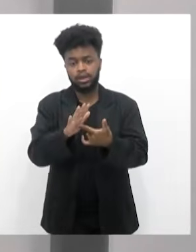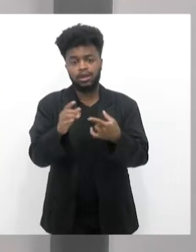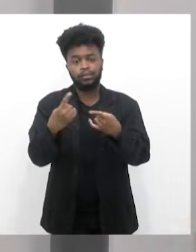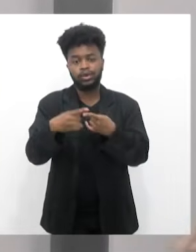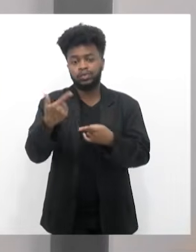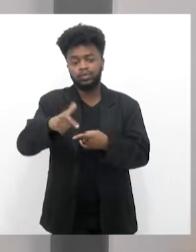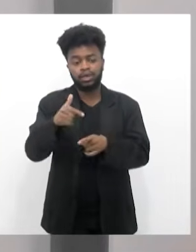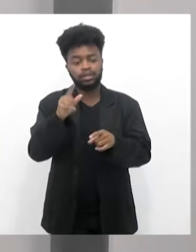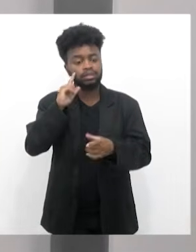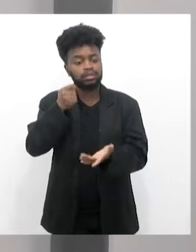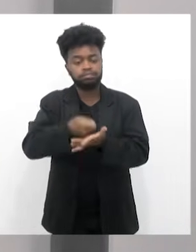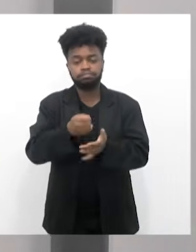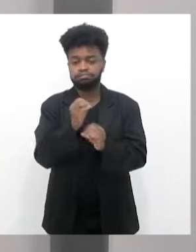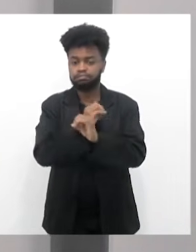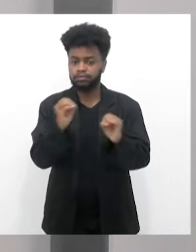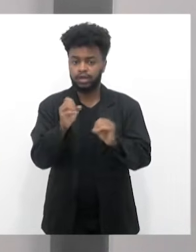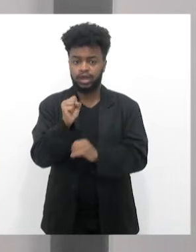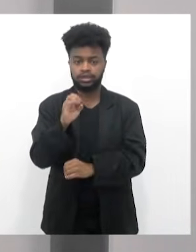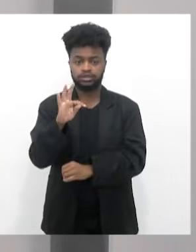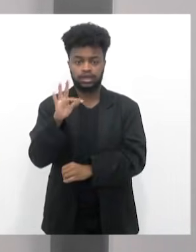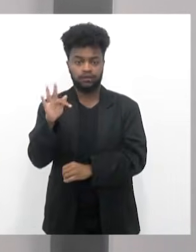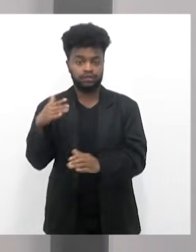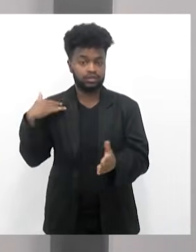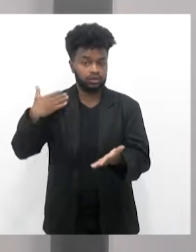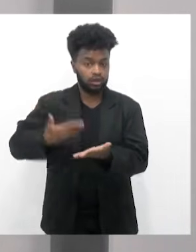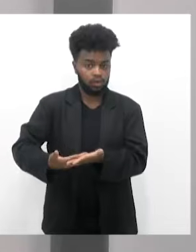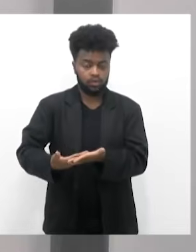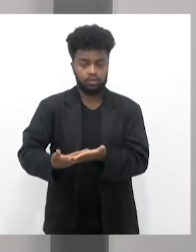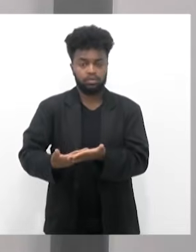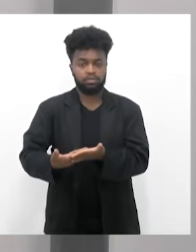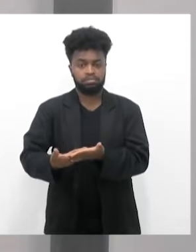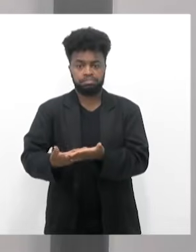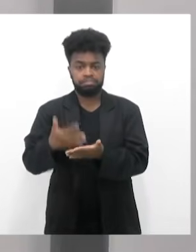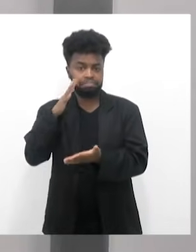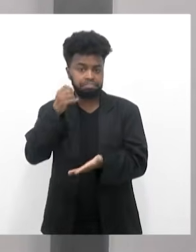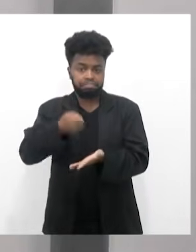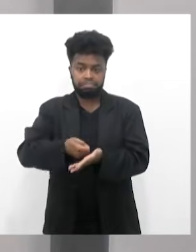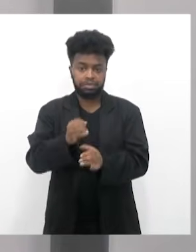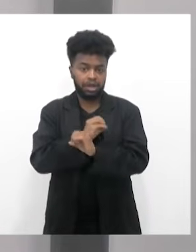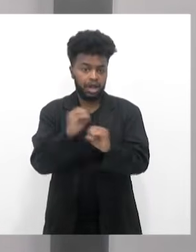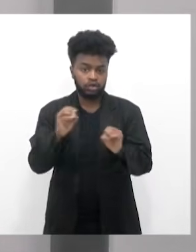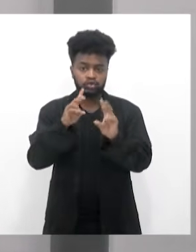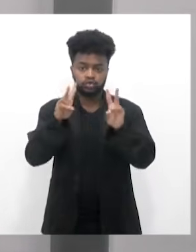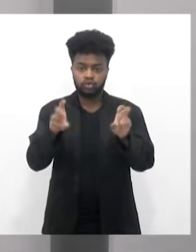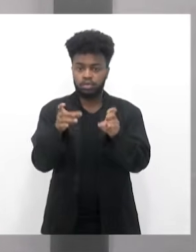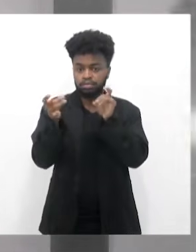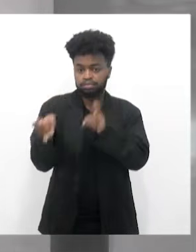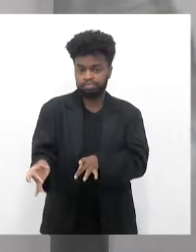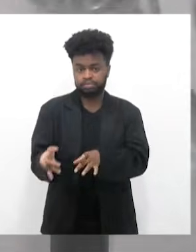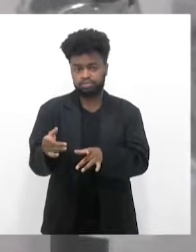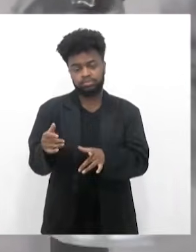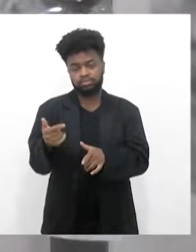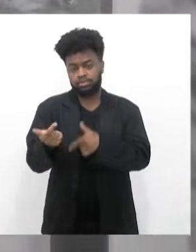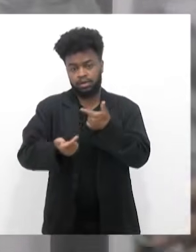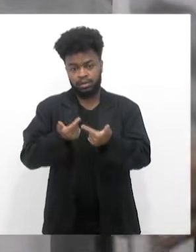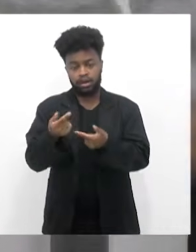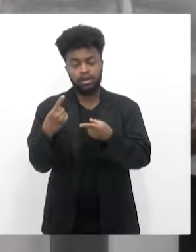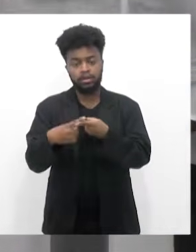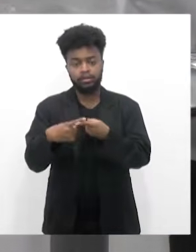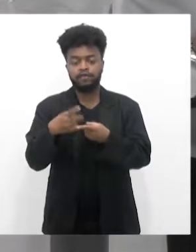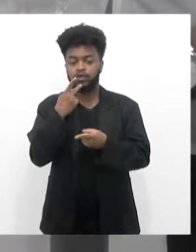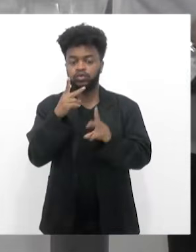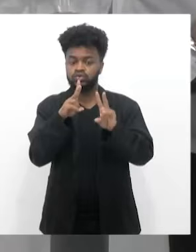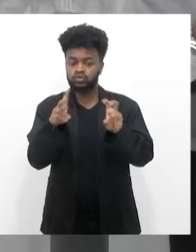Tribunal Federal, até o momento, enfrentou questão relacionada à desincompatibilização. Ela enfrentou convenção